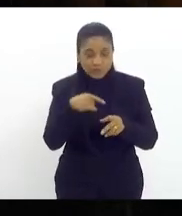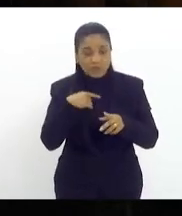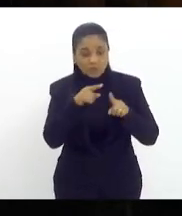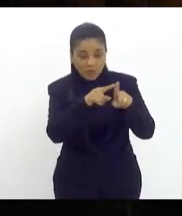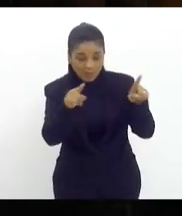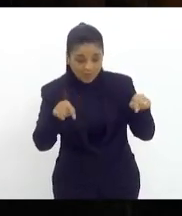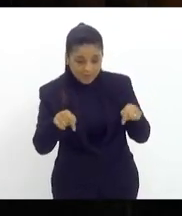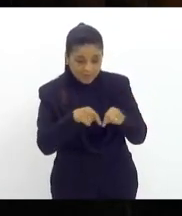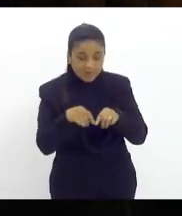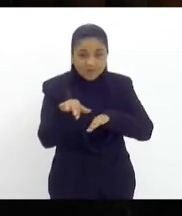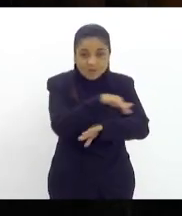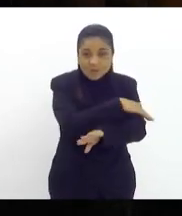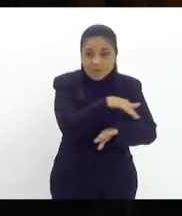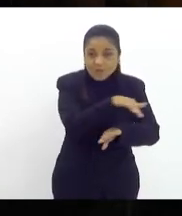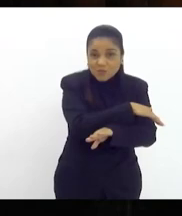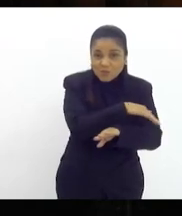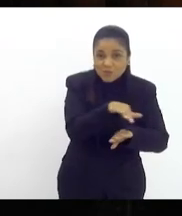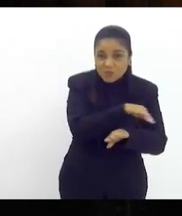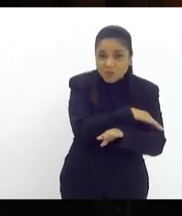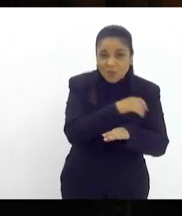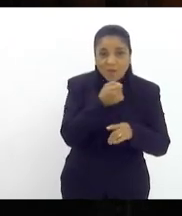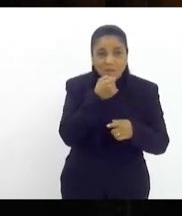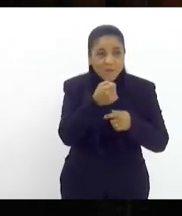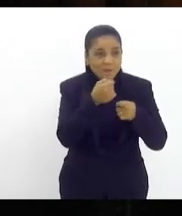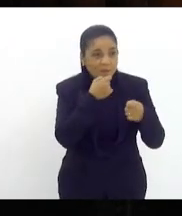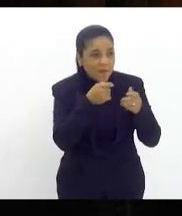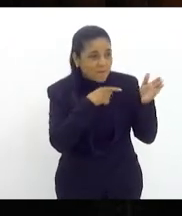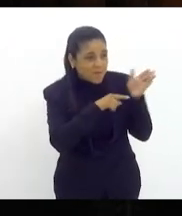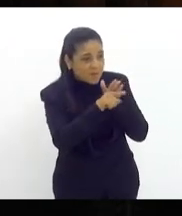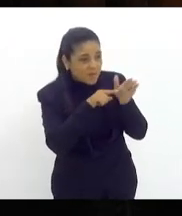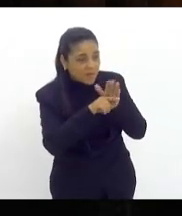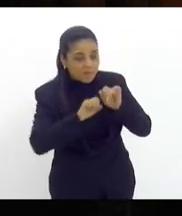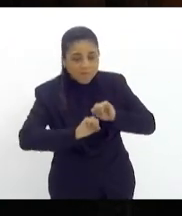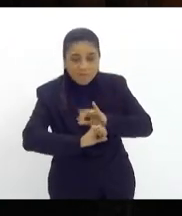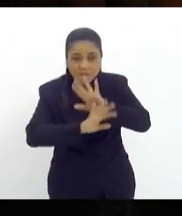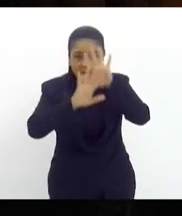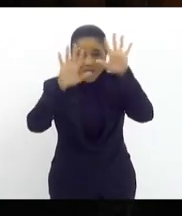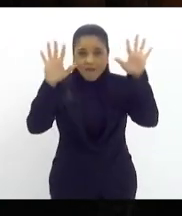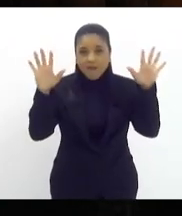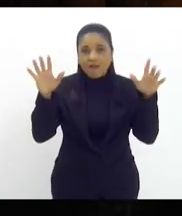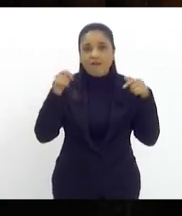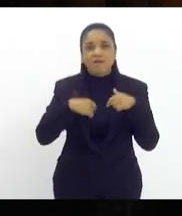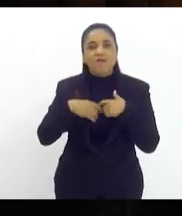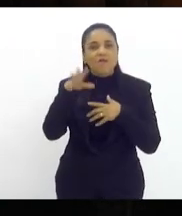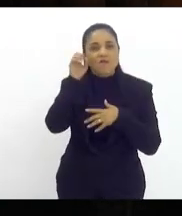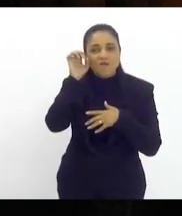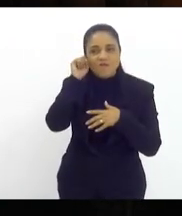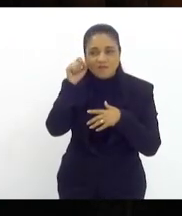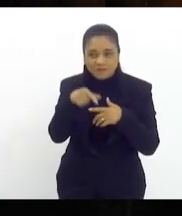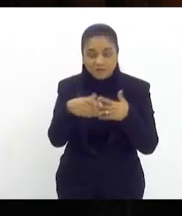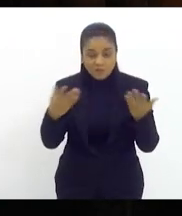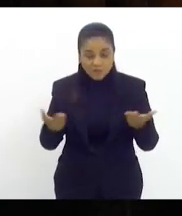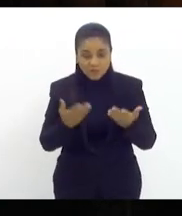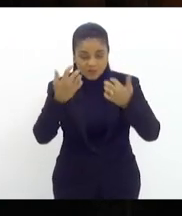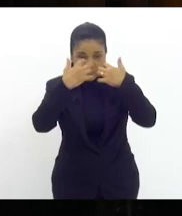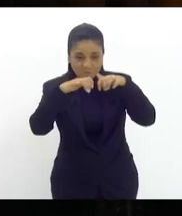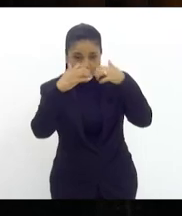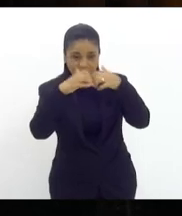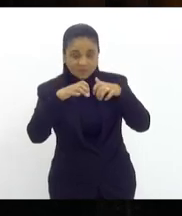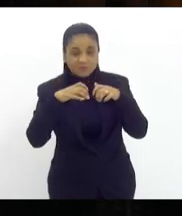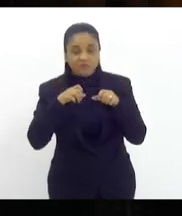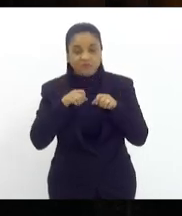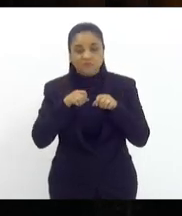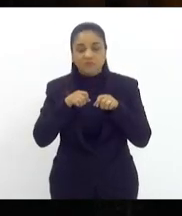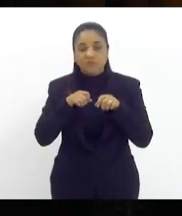a nossa tentativa é poder dar mais transparência e escuta fizemos em Petrópolis hoje no Terminal Rodoviário do